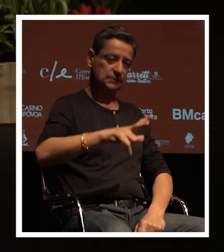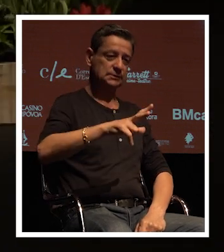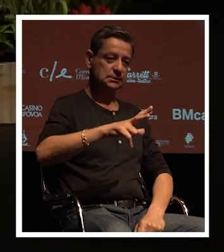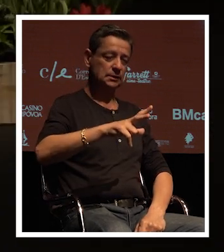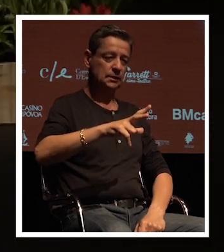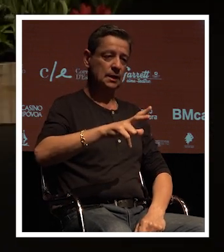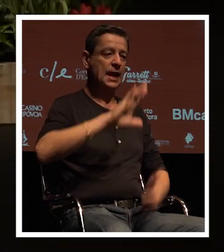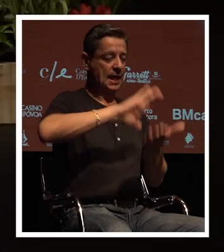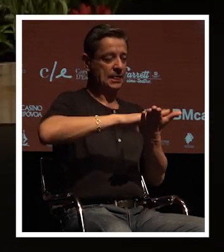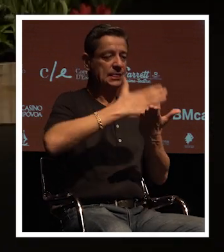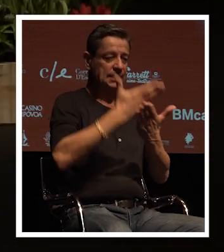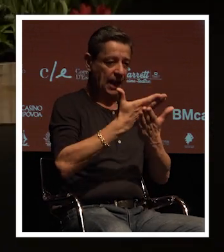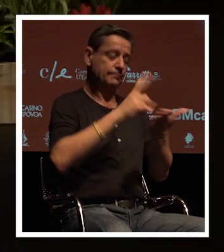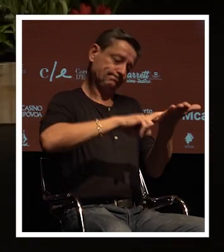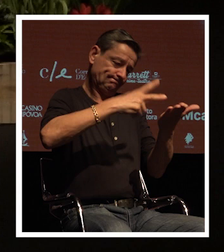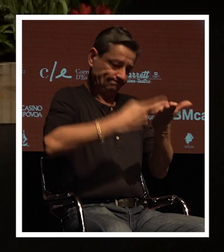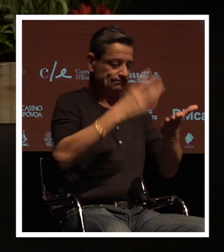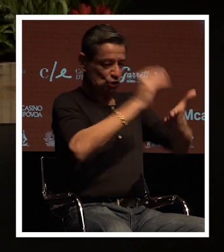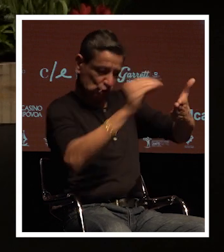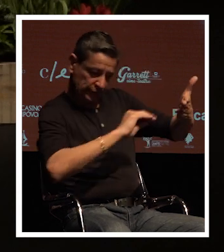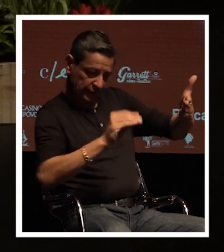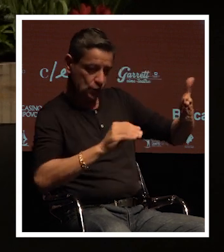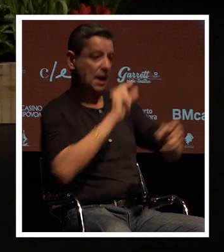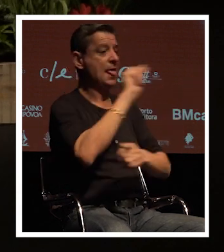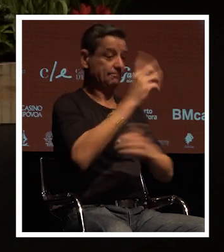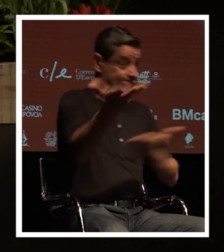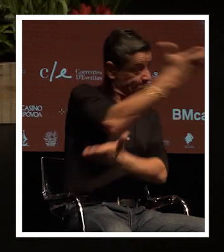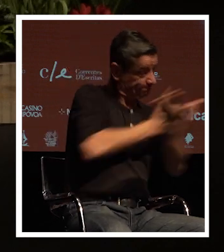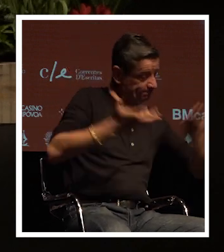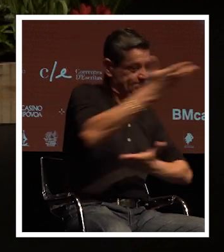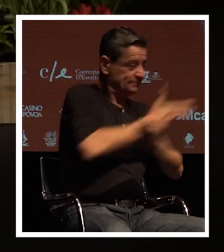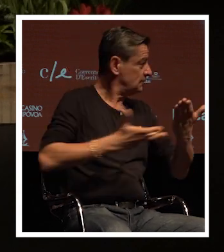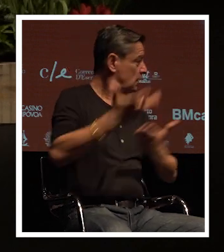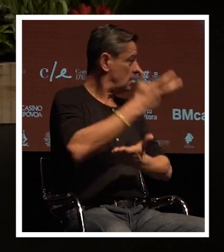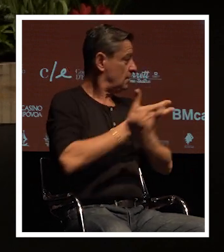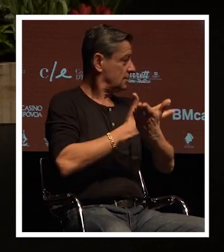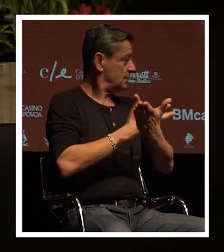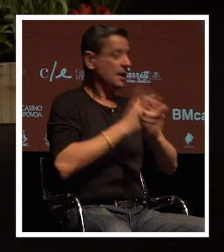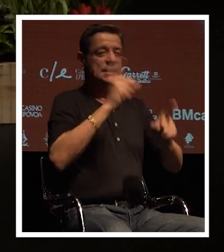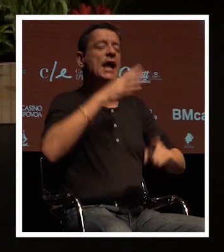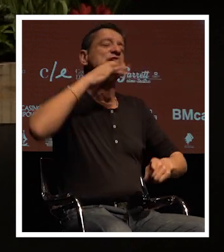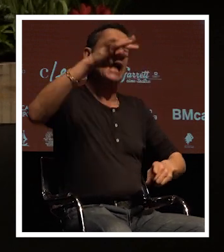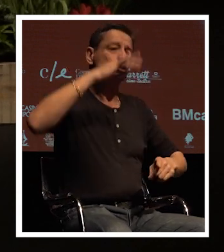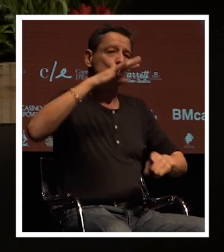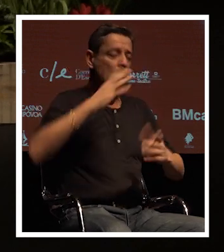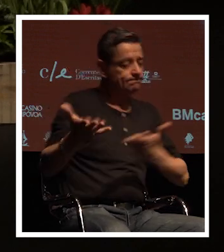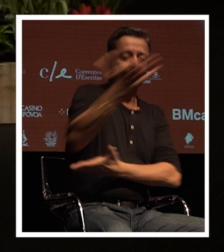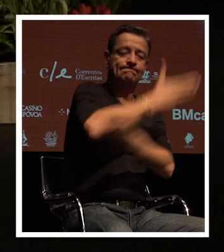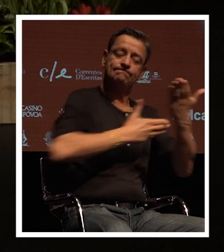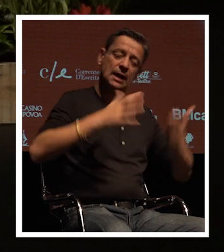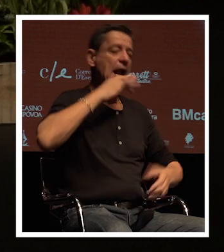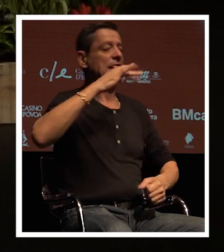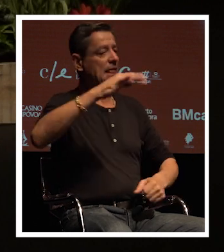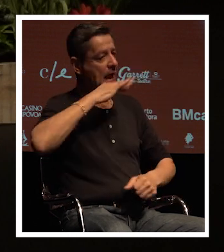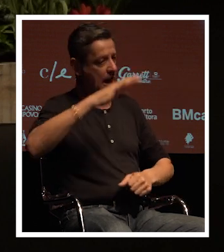intérpretes também alguns escreveram letras uns para os outros eh inspiraram-se uns nas canções dos outros cantaram